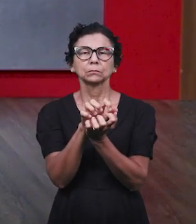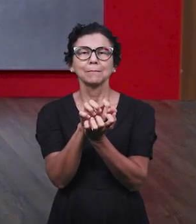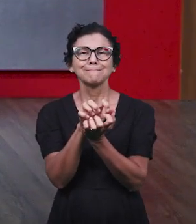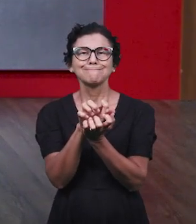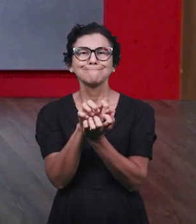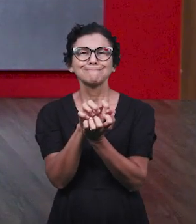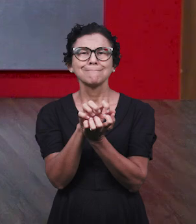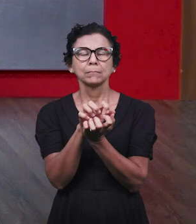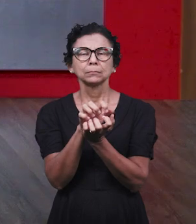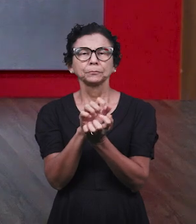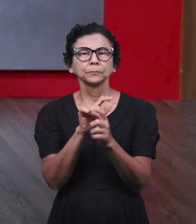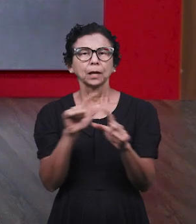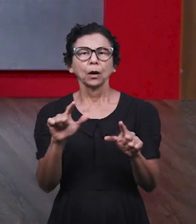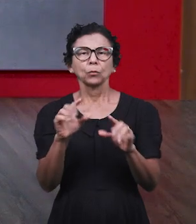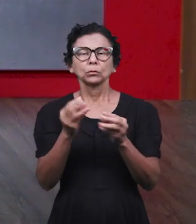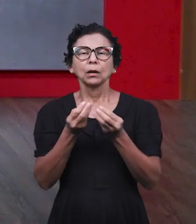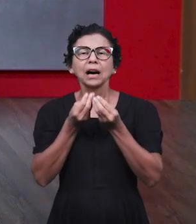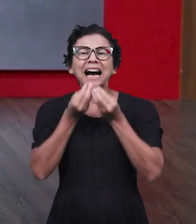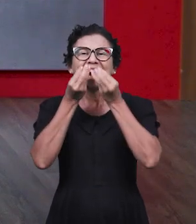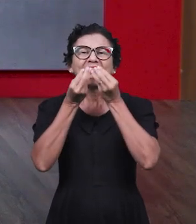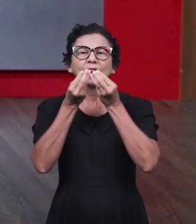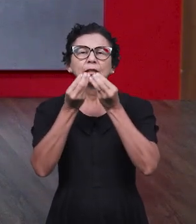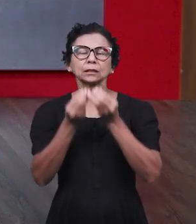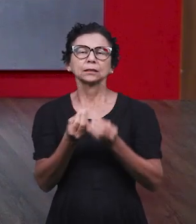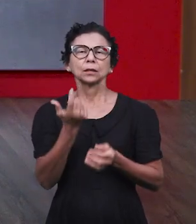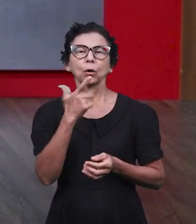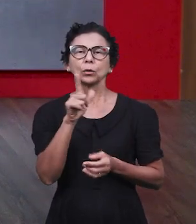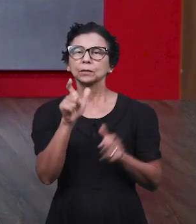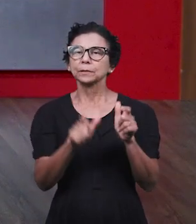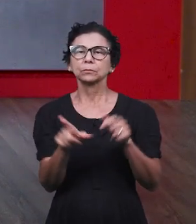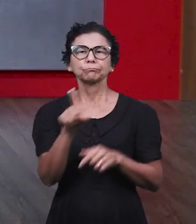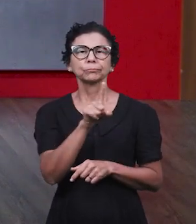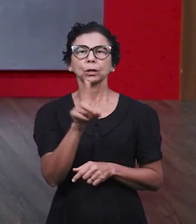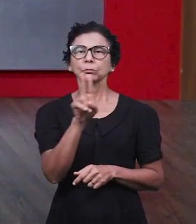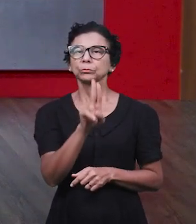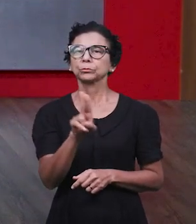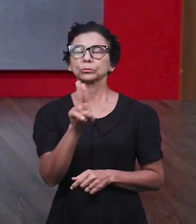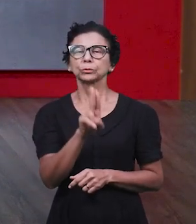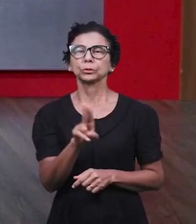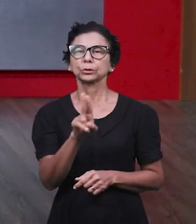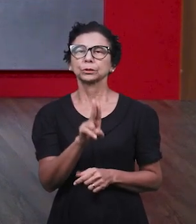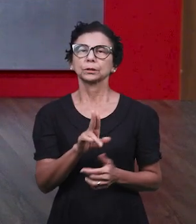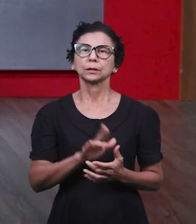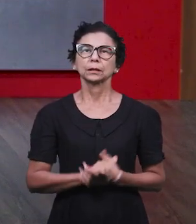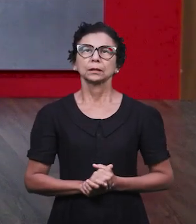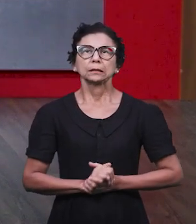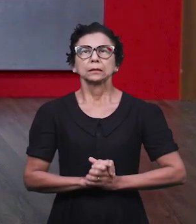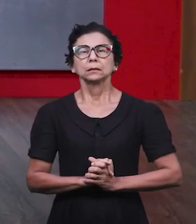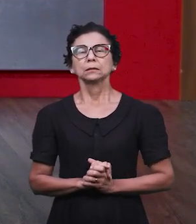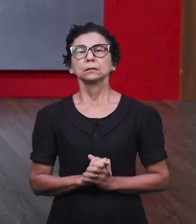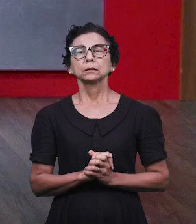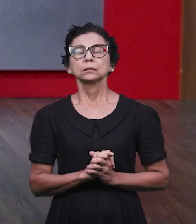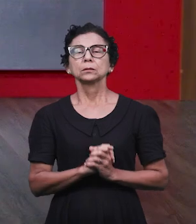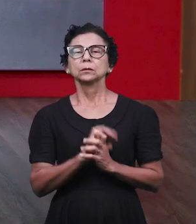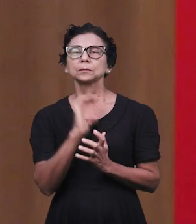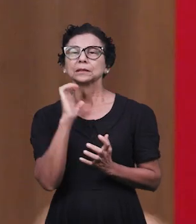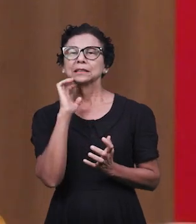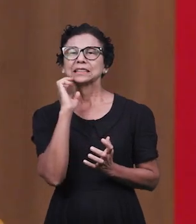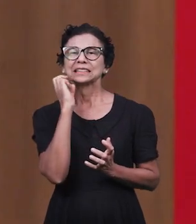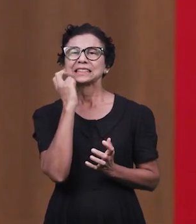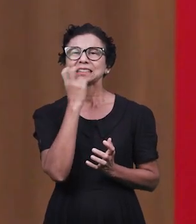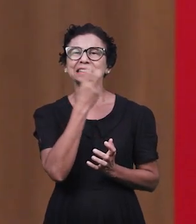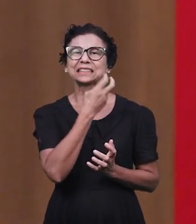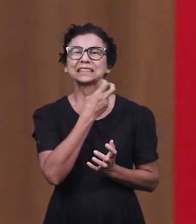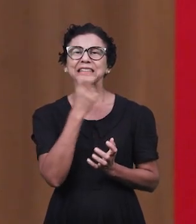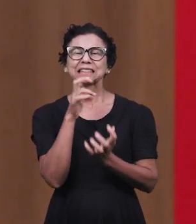dentes. Alguns usam a prótese, né? Mas outros não. Então, esses que não fazem uso da prótese, tem uns que